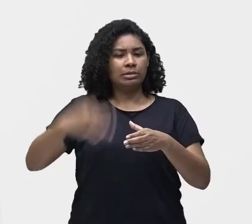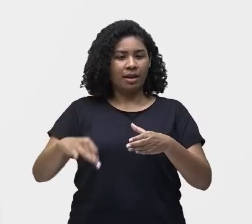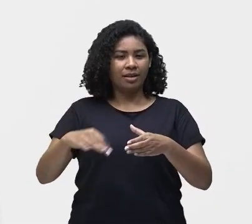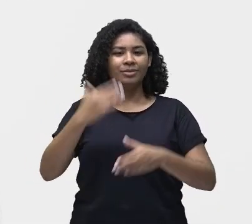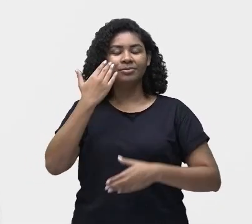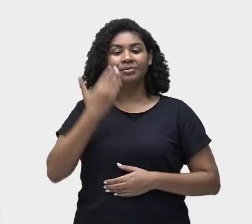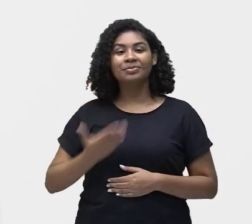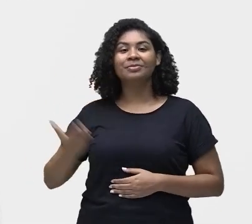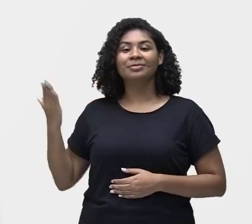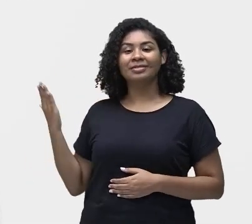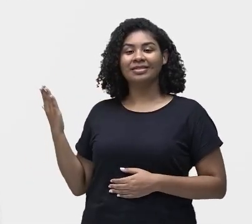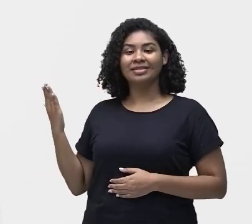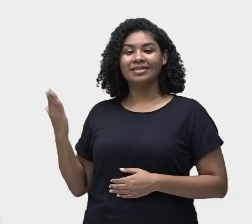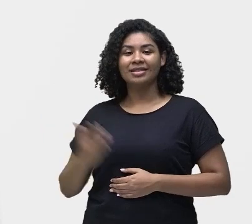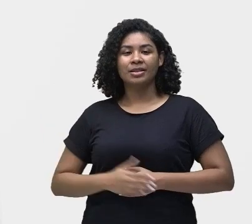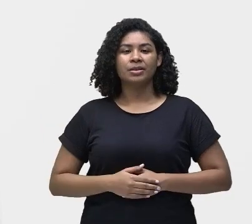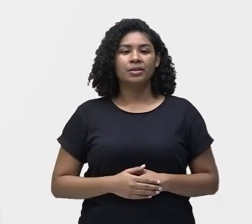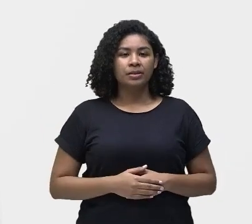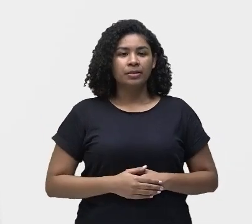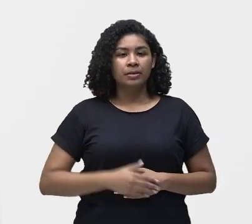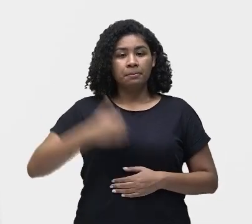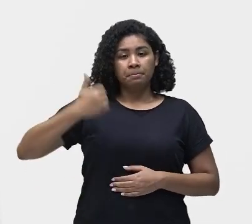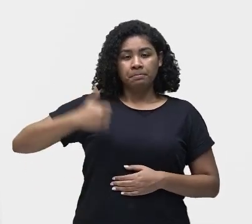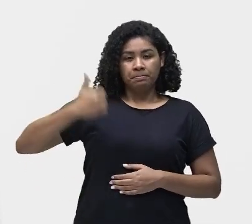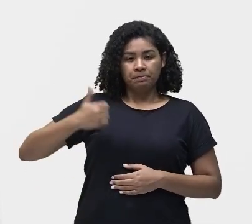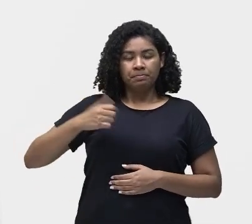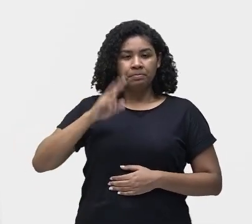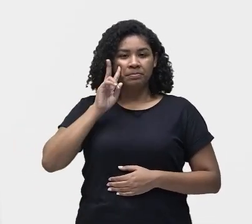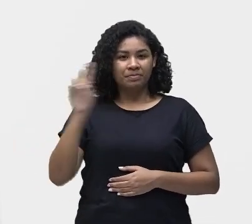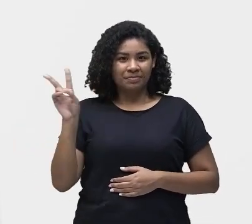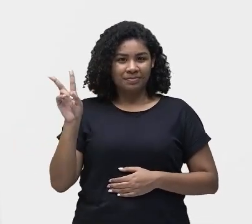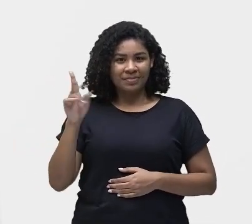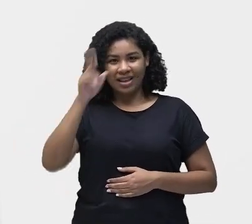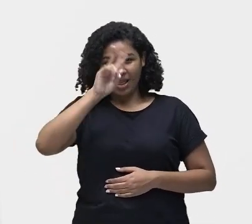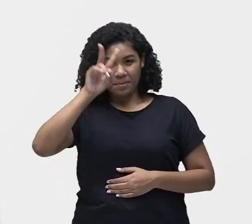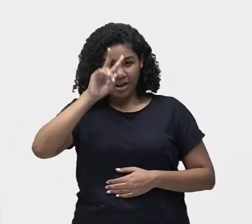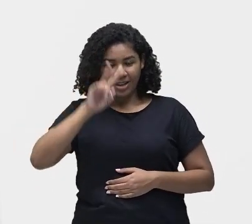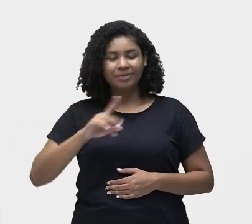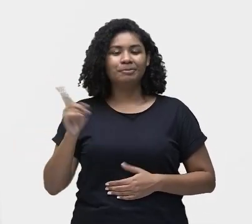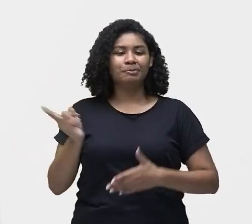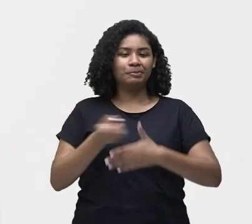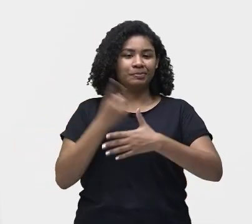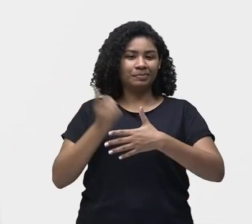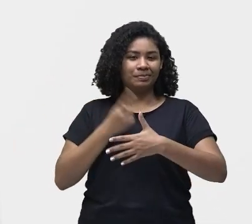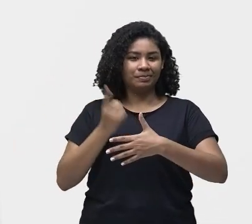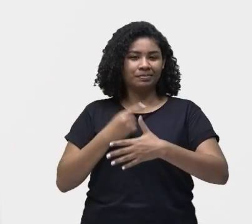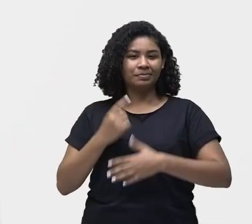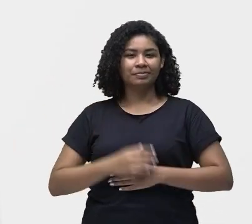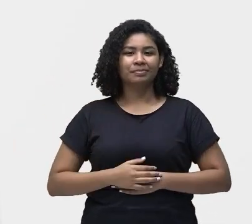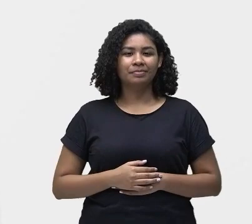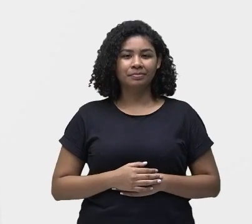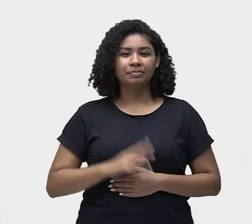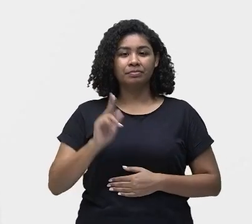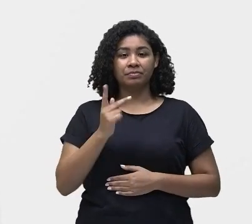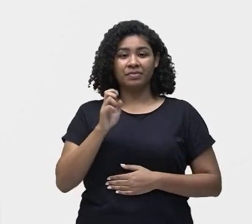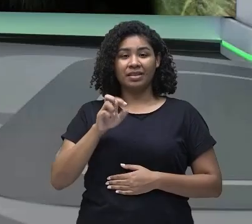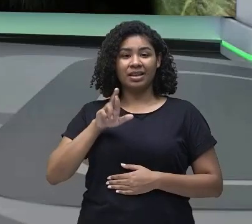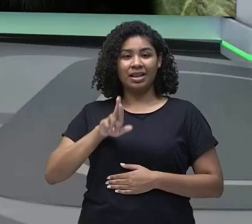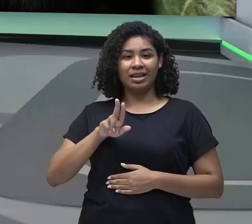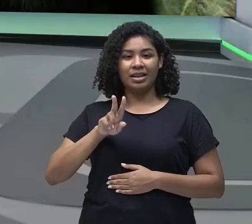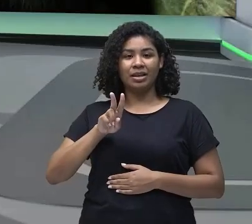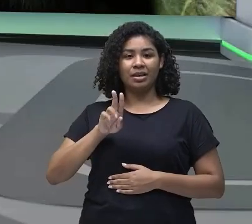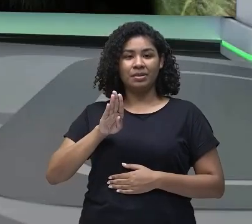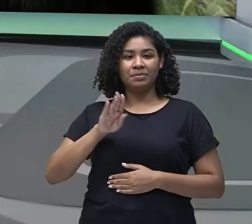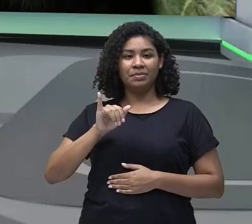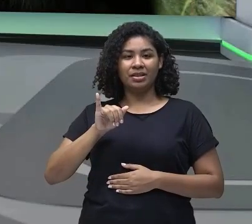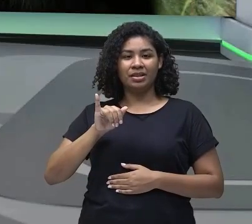rever a classificação. A primeira classificação que eu trouxe para vocês foram os herbívoros.